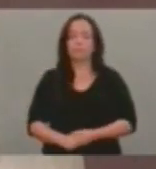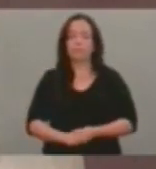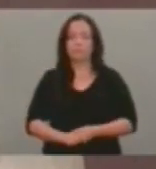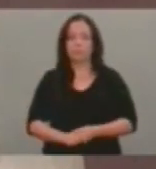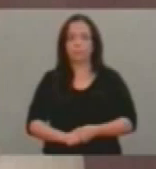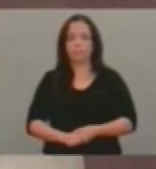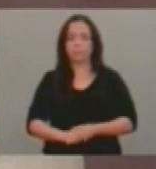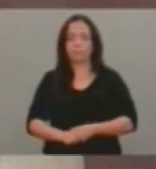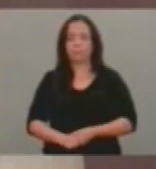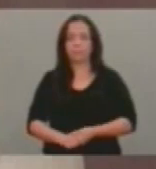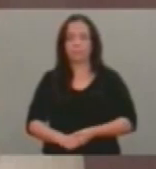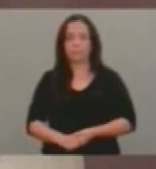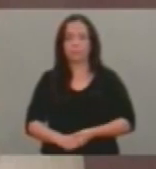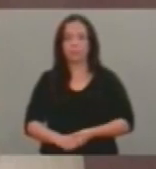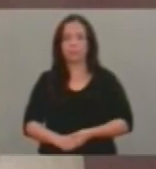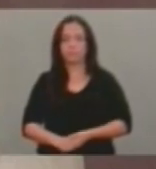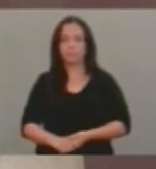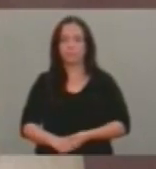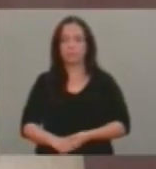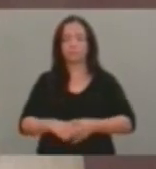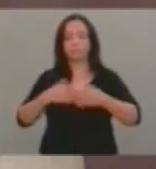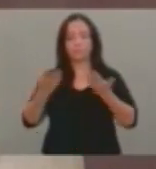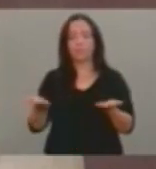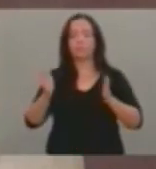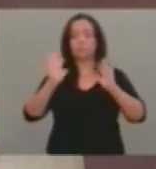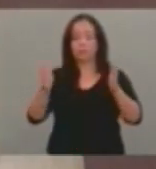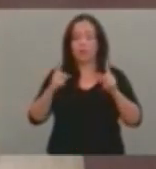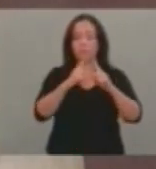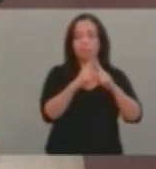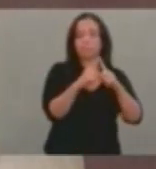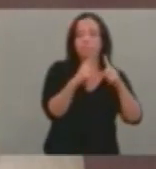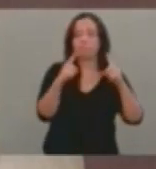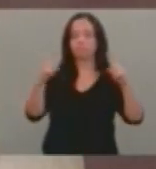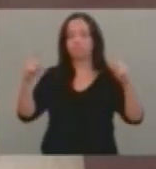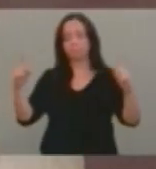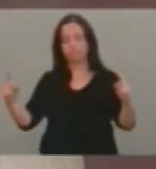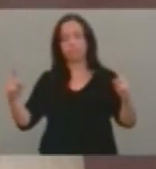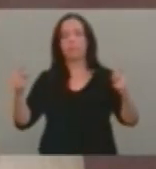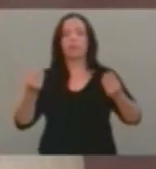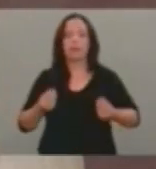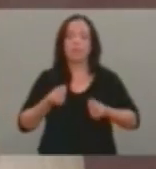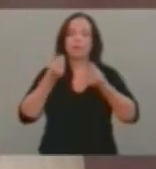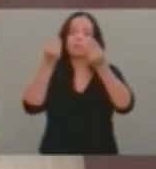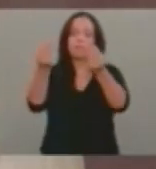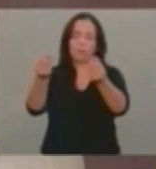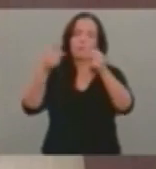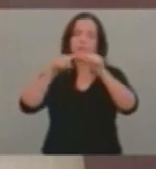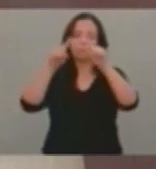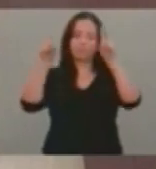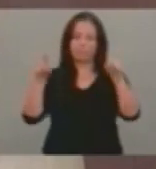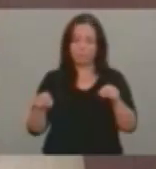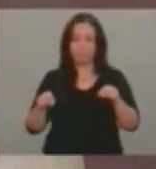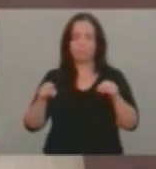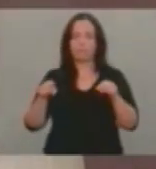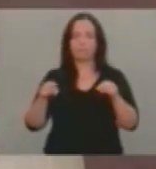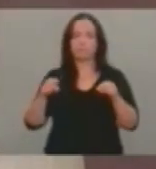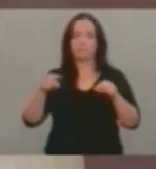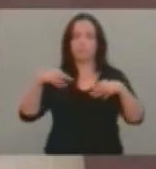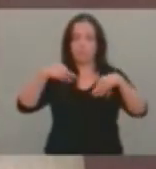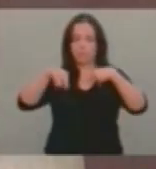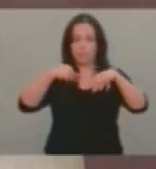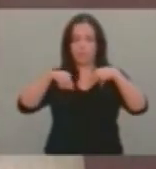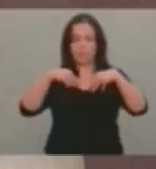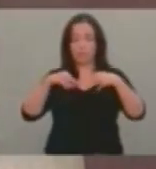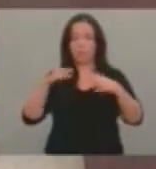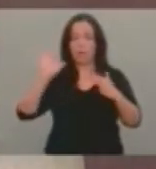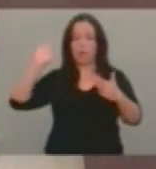Nesse ínterim, o plano entregue ao ministro foi enviado a esta casa.